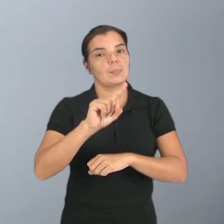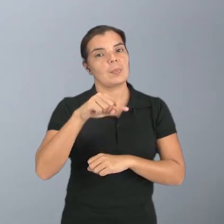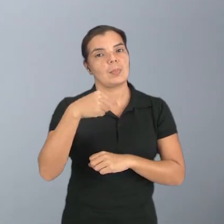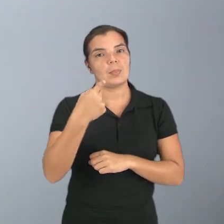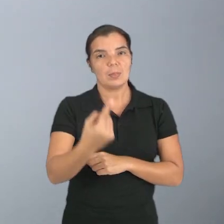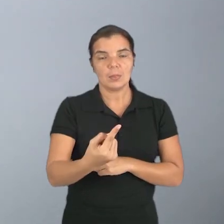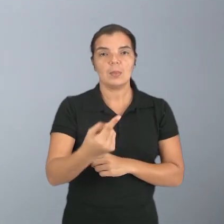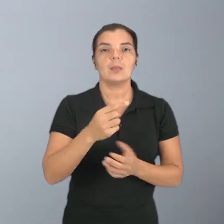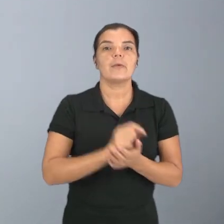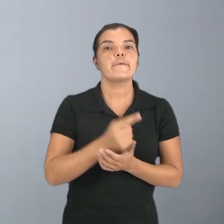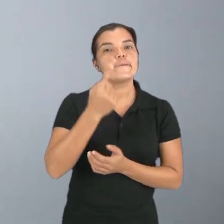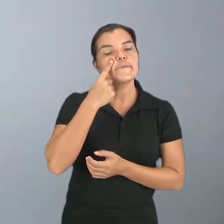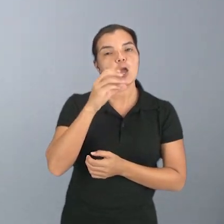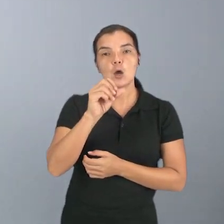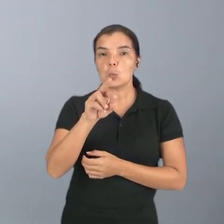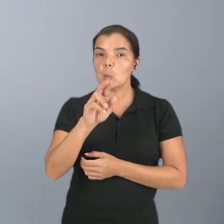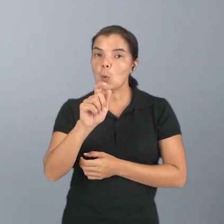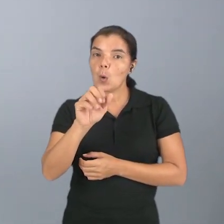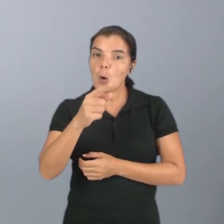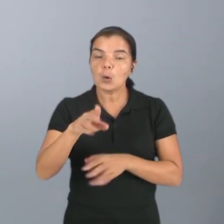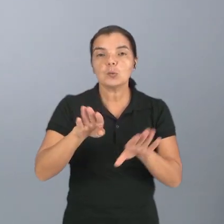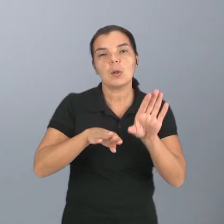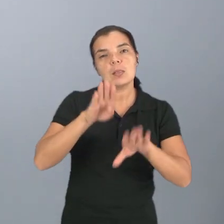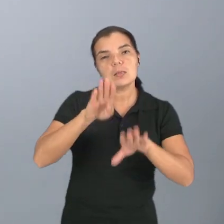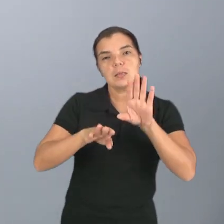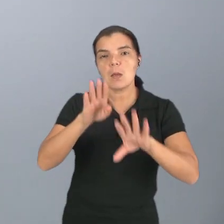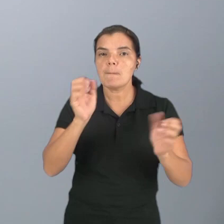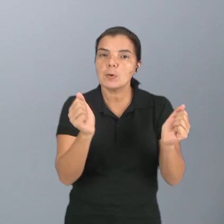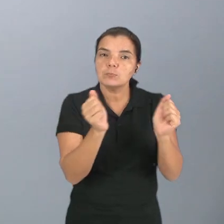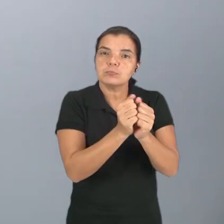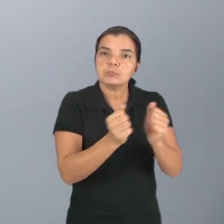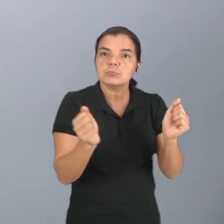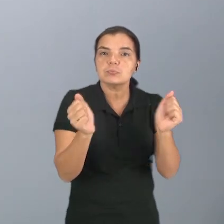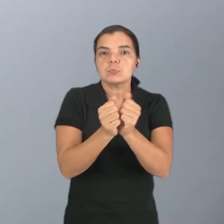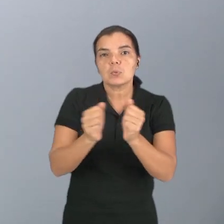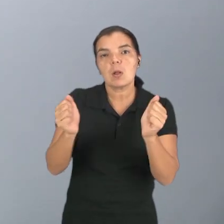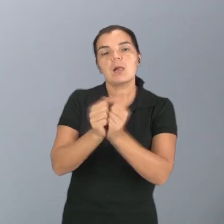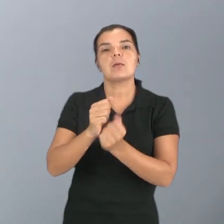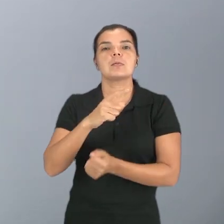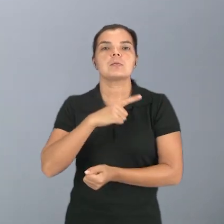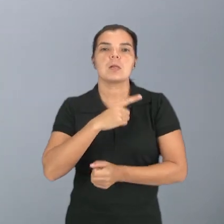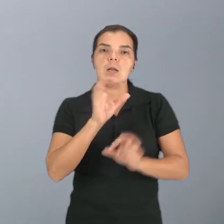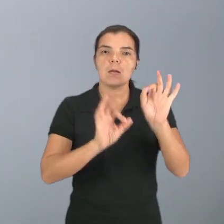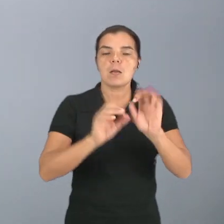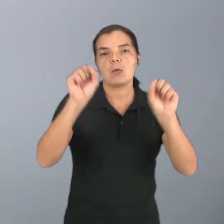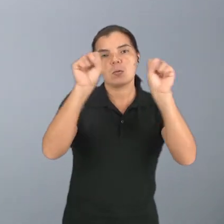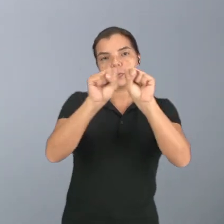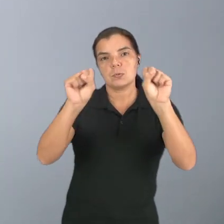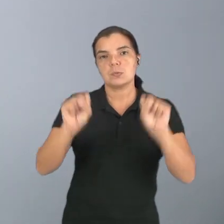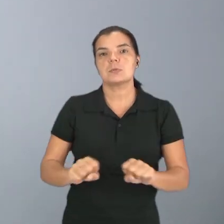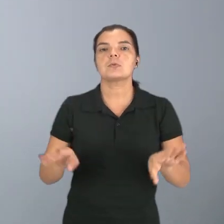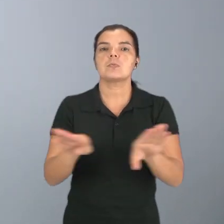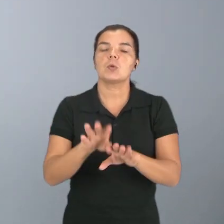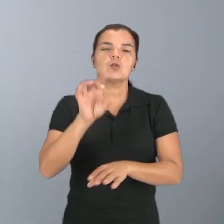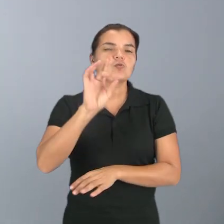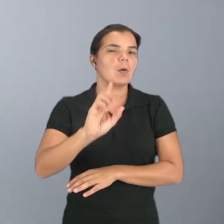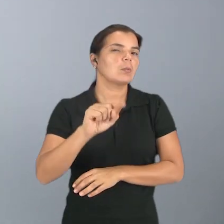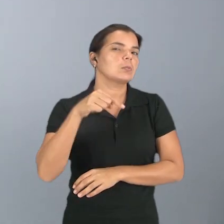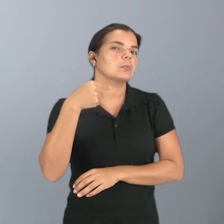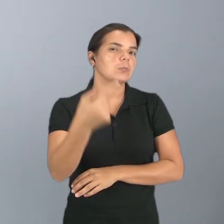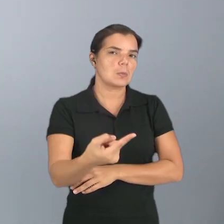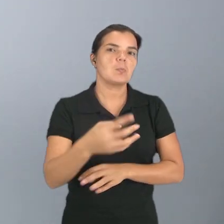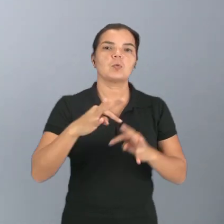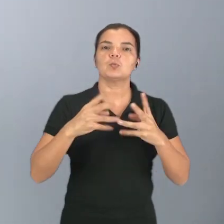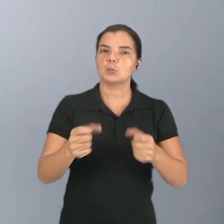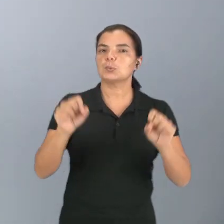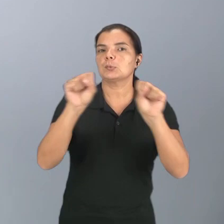depois vieram os órgãos, conforme os órgãos foram se agrupando, teve a formação dos sistemas e só depois, com todos